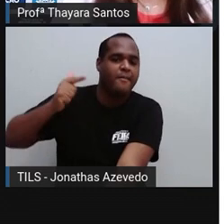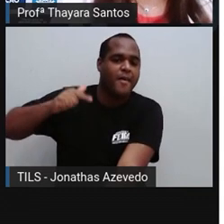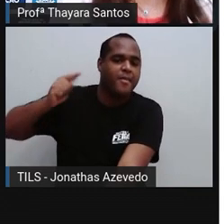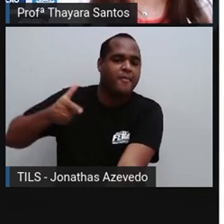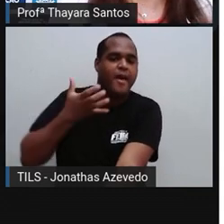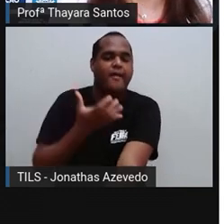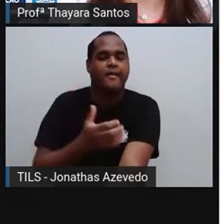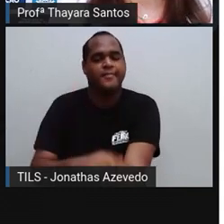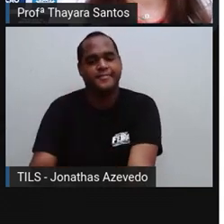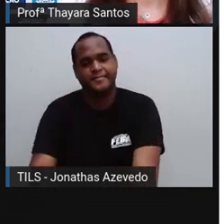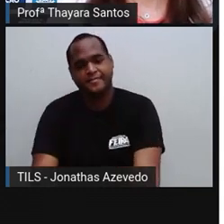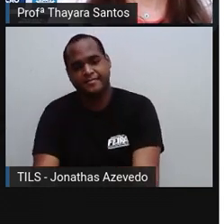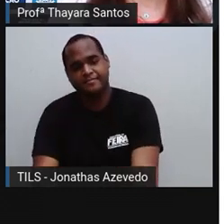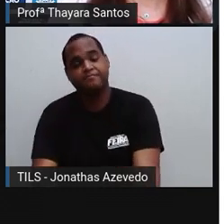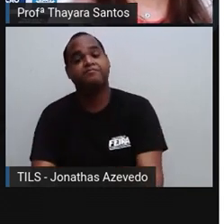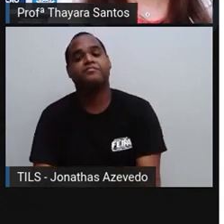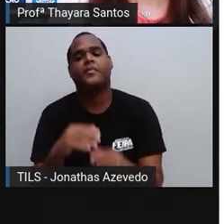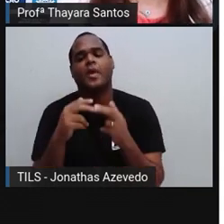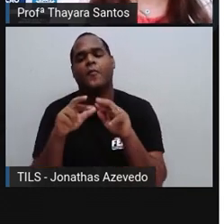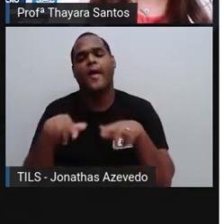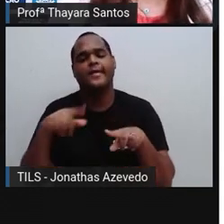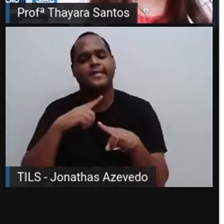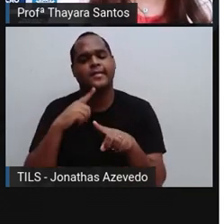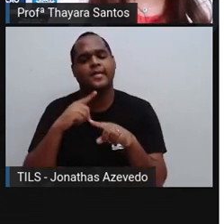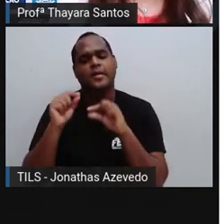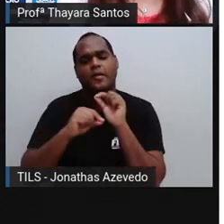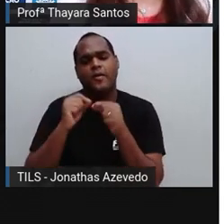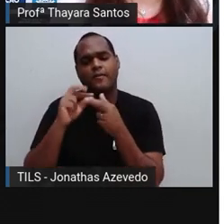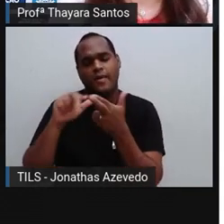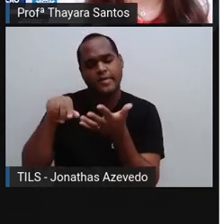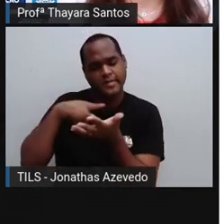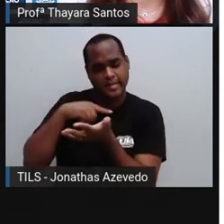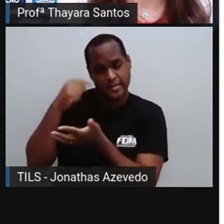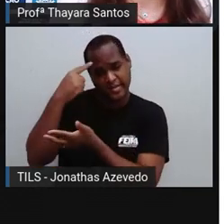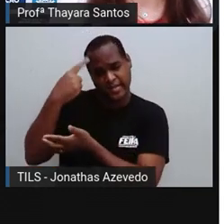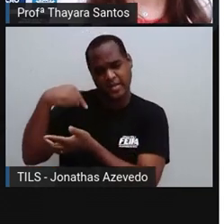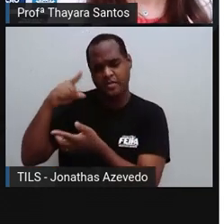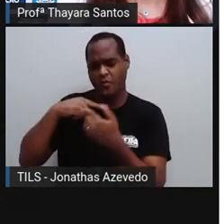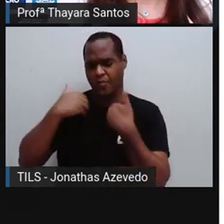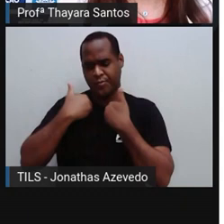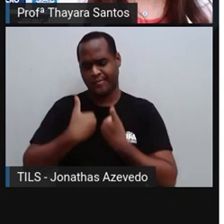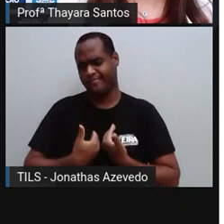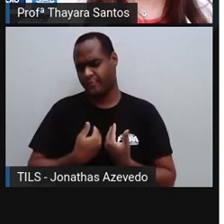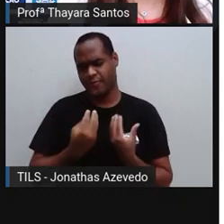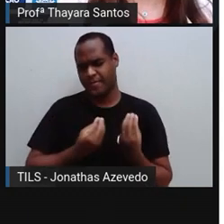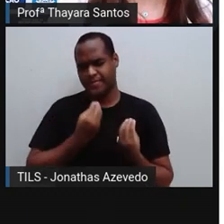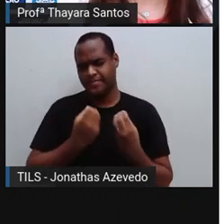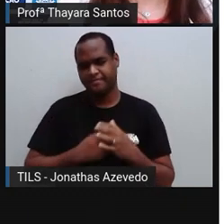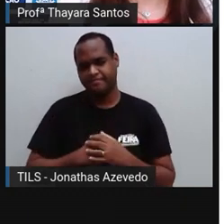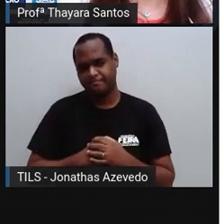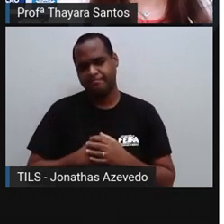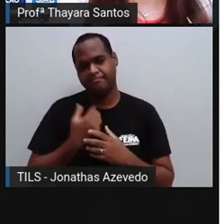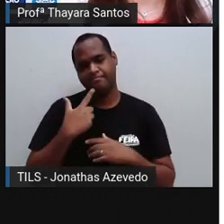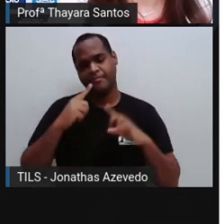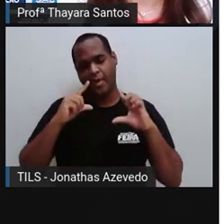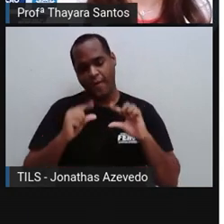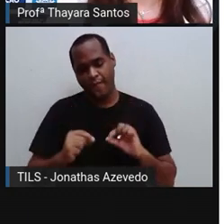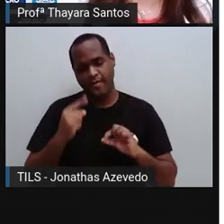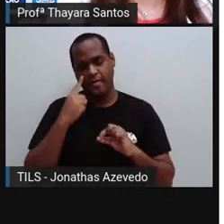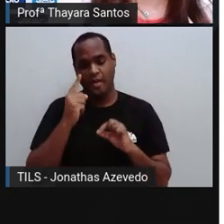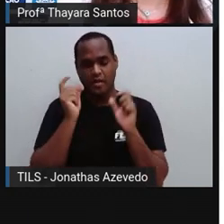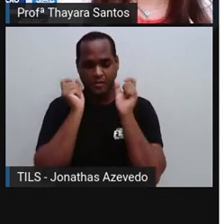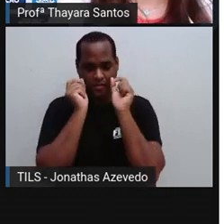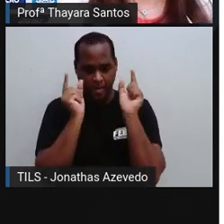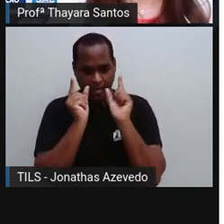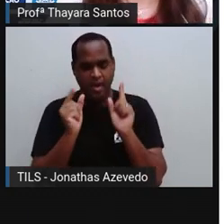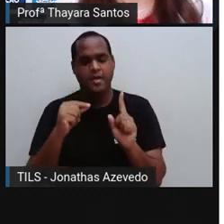situação. E quais são os efeitos desses ansiolíticos no nosso organismo? Eles acabam diminuindo o estado de